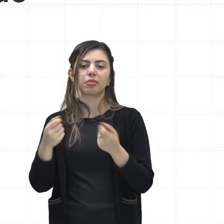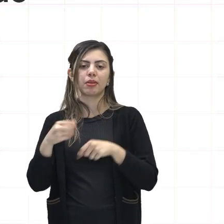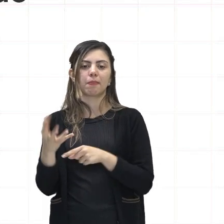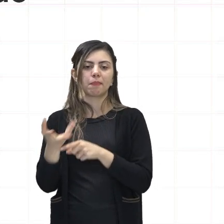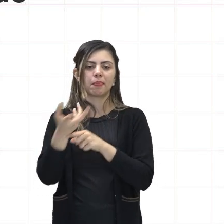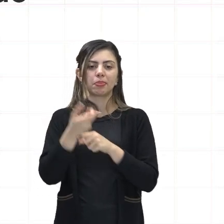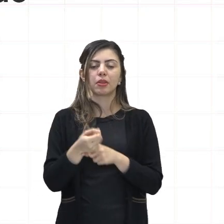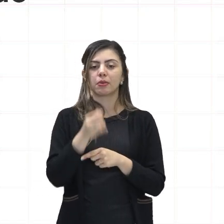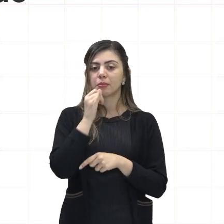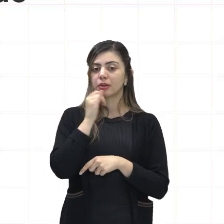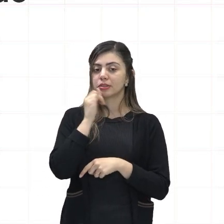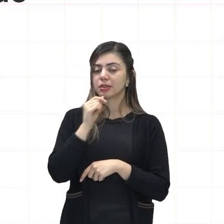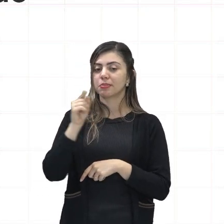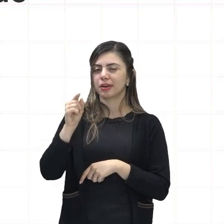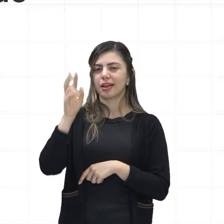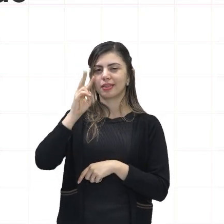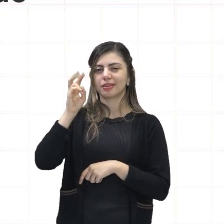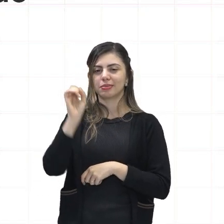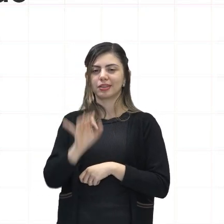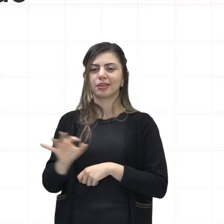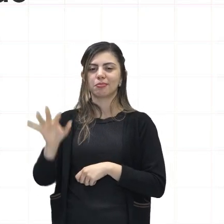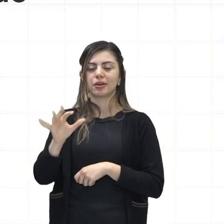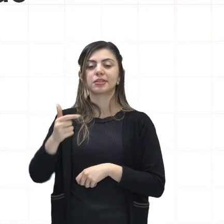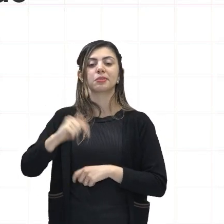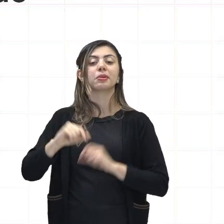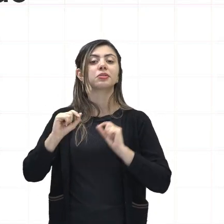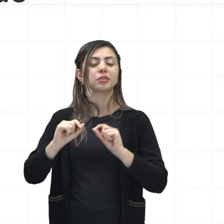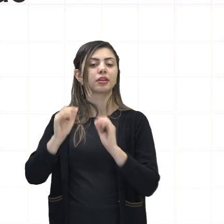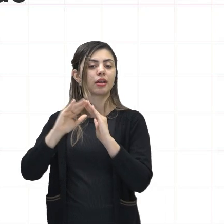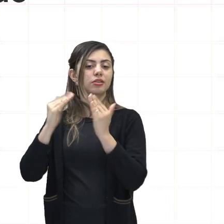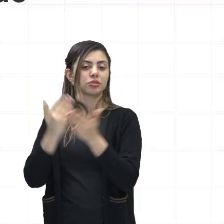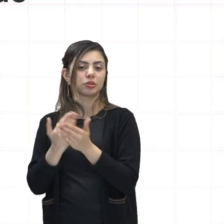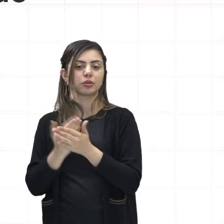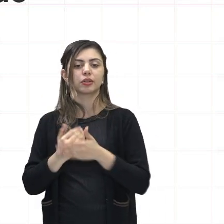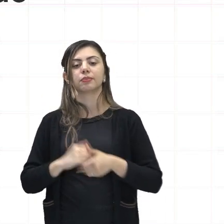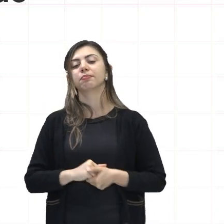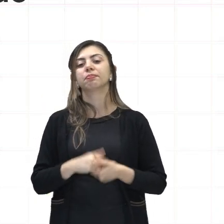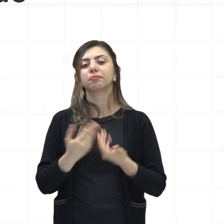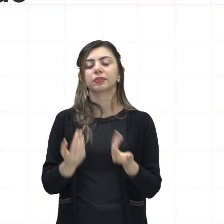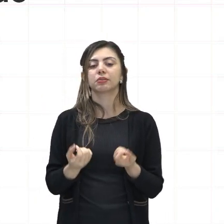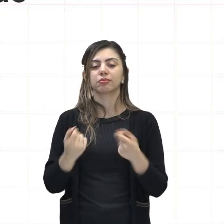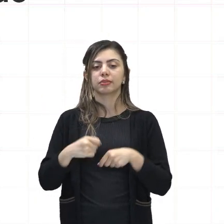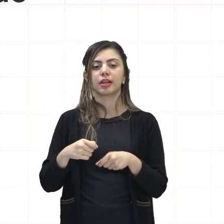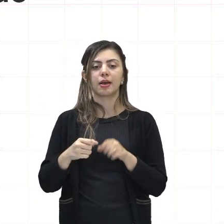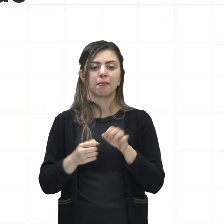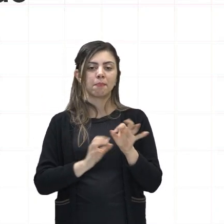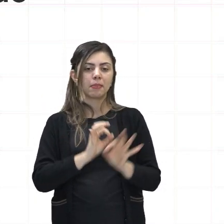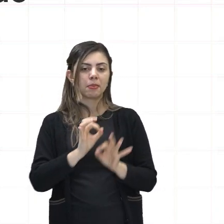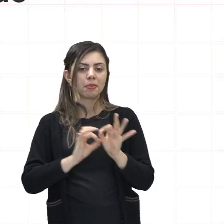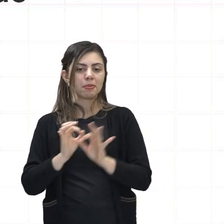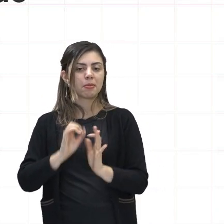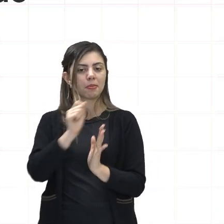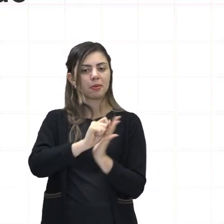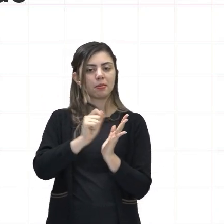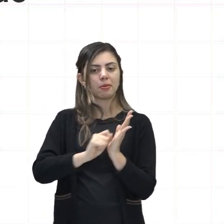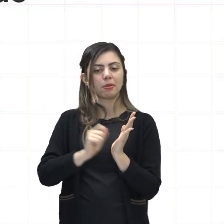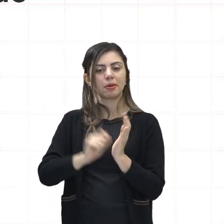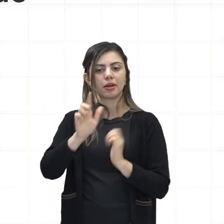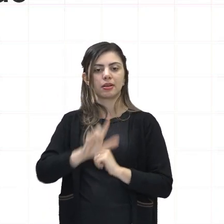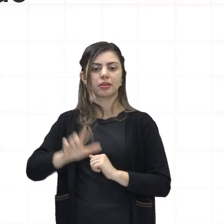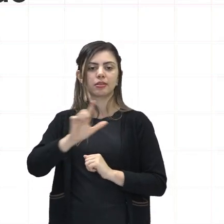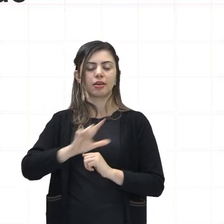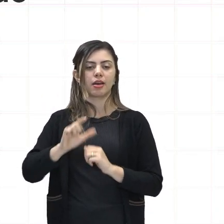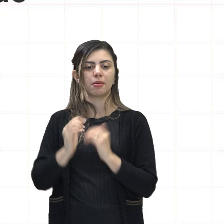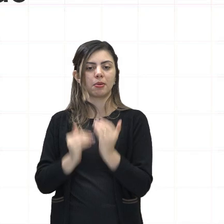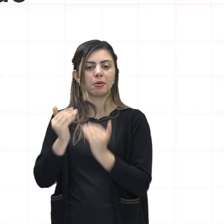Imperial de Belas Artes e o Colégio Pedro II. A produção literária e artística também floresceu, com